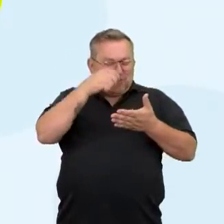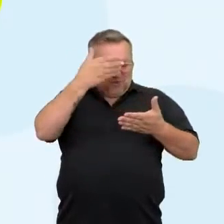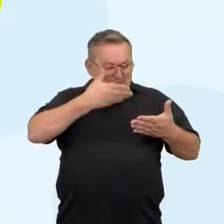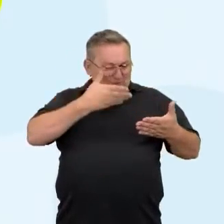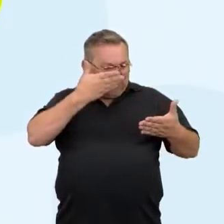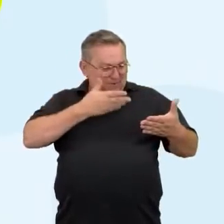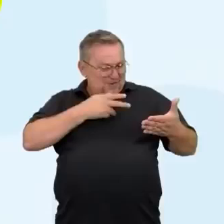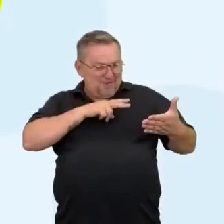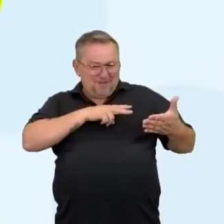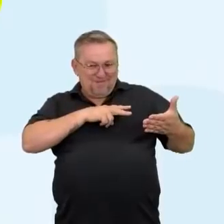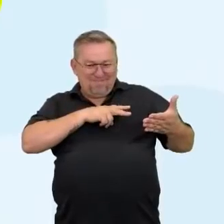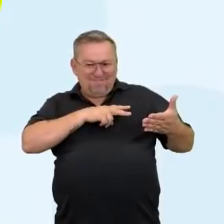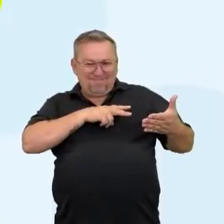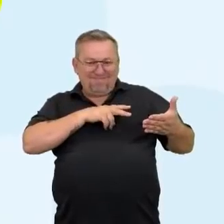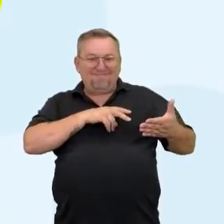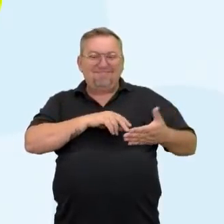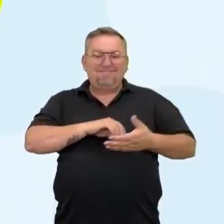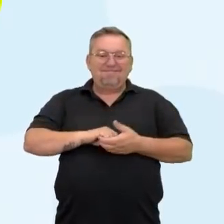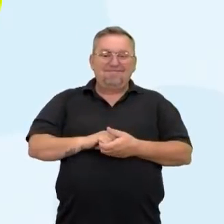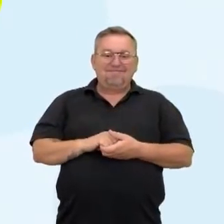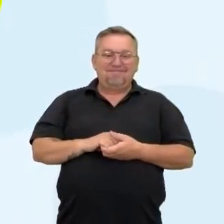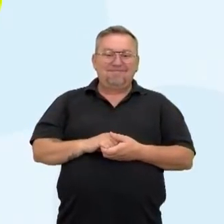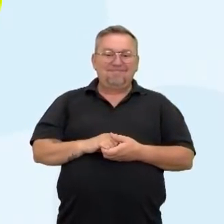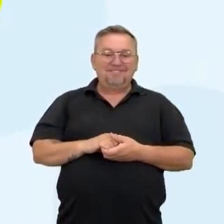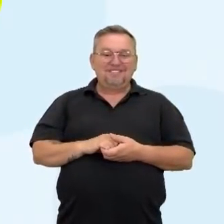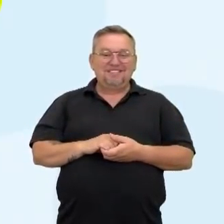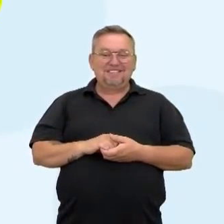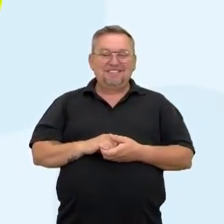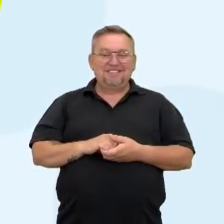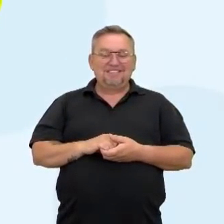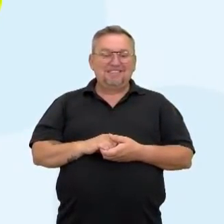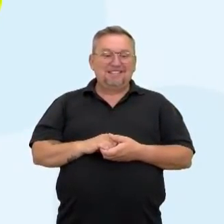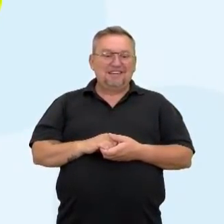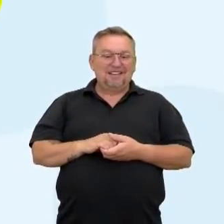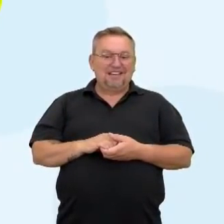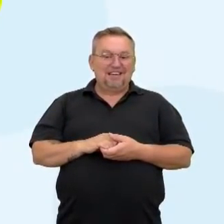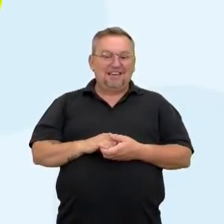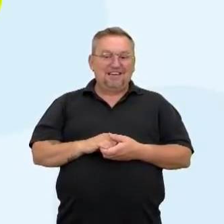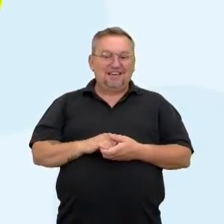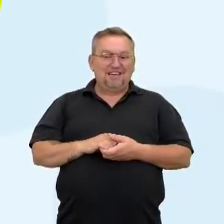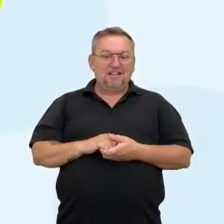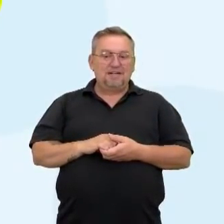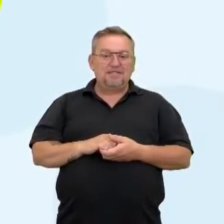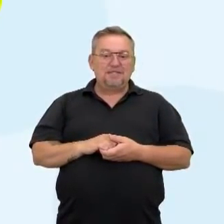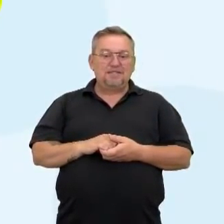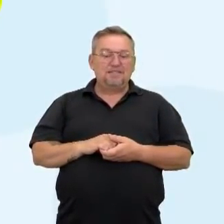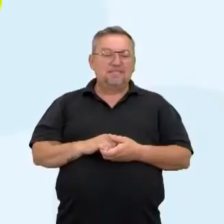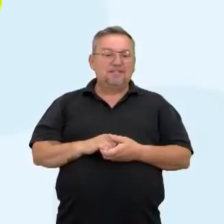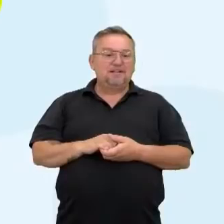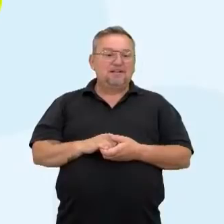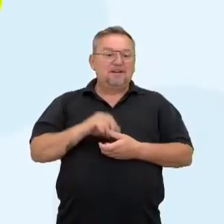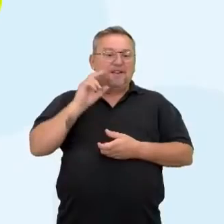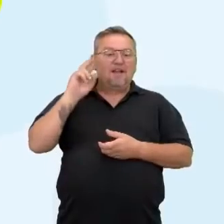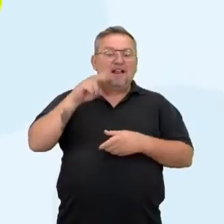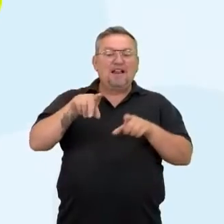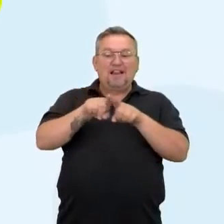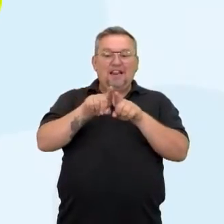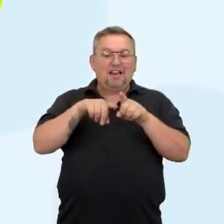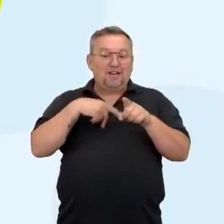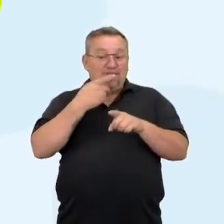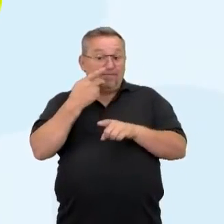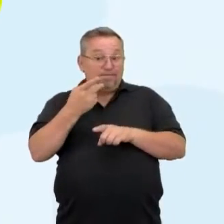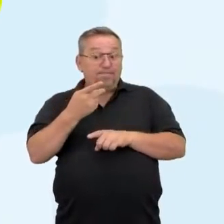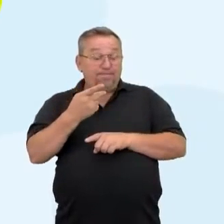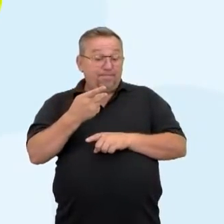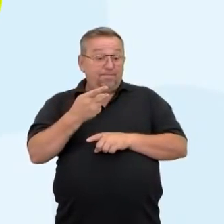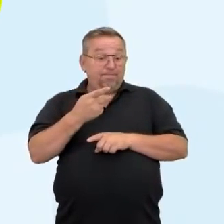aula. Ok. What did you eat? Legal. Isso. Poderia ser outra coisa também, né, João? Que aí acho que pro Maria também falou, né?